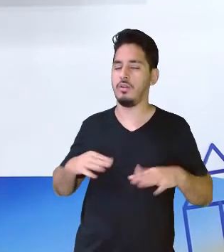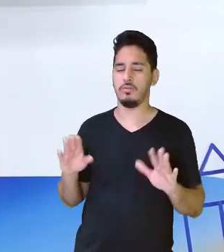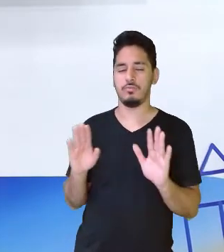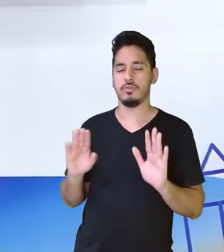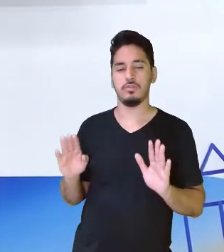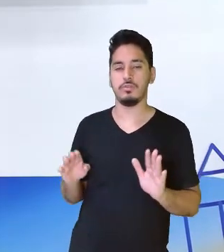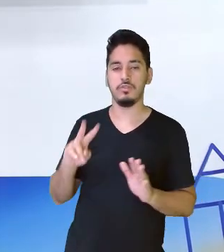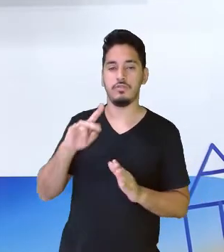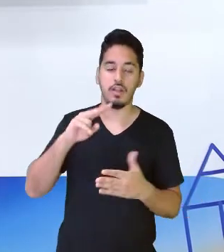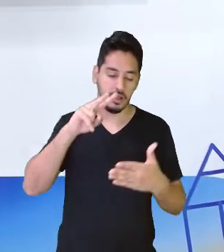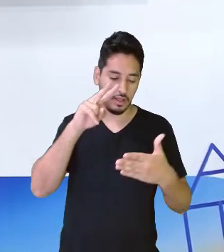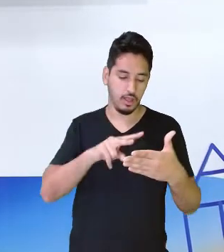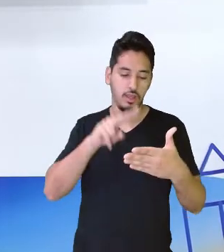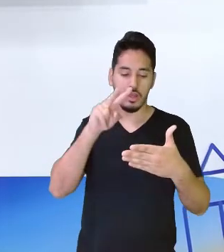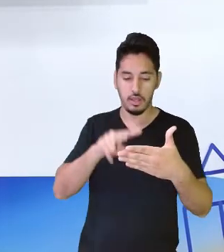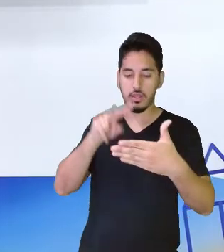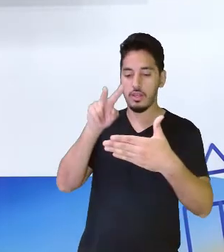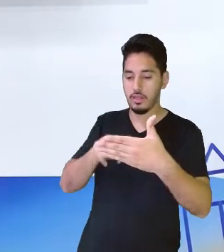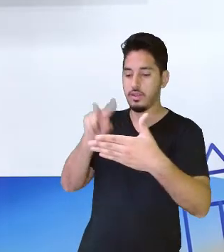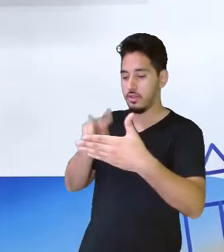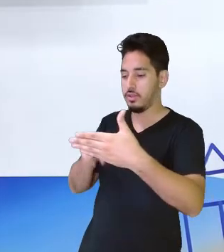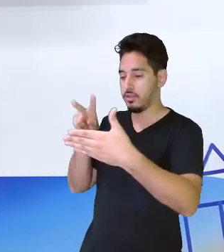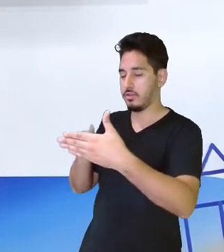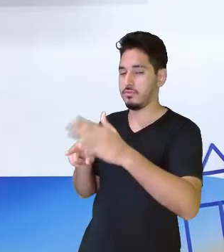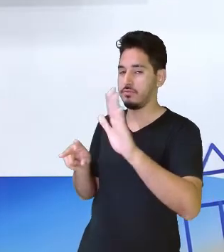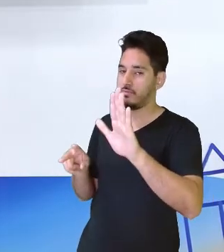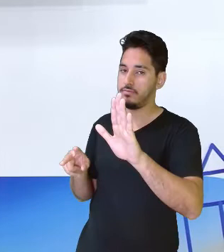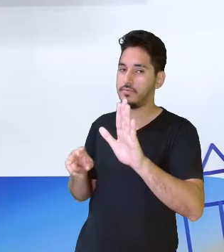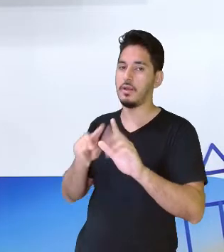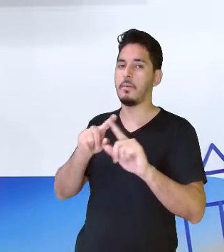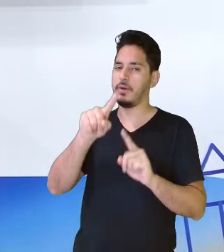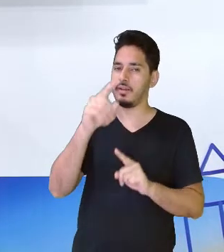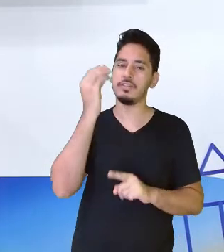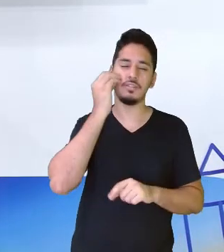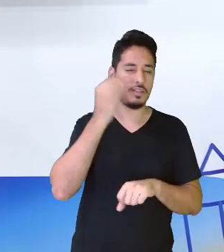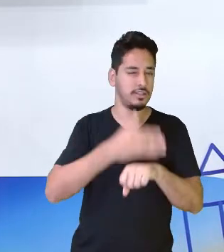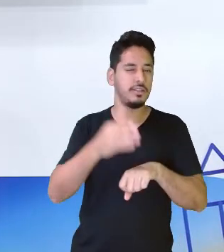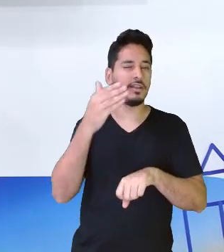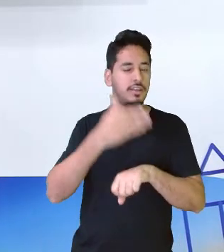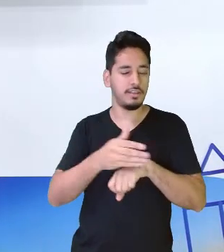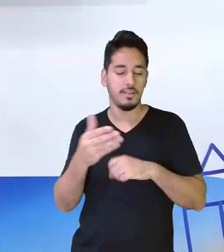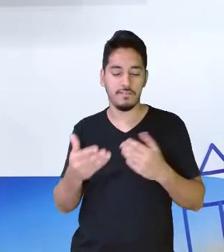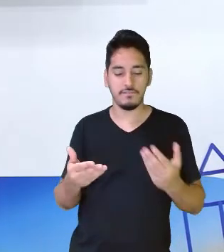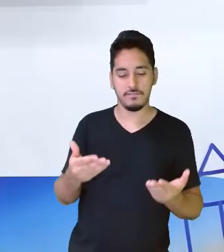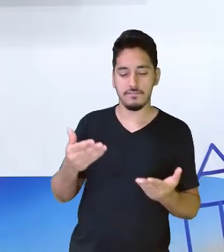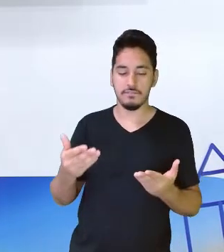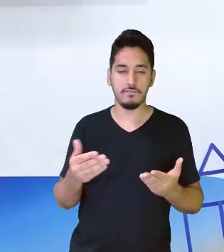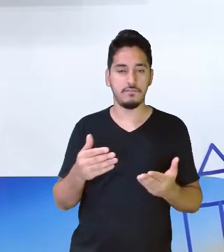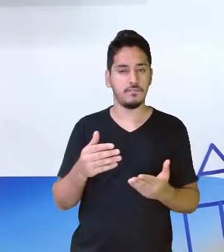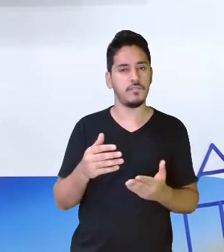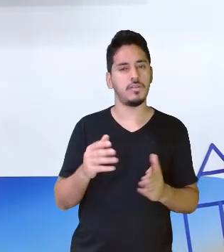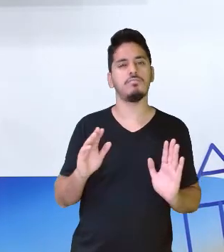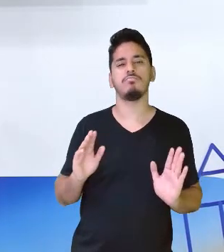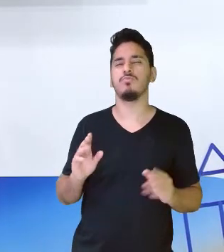e fazer a leitura de todas as frações, mas tenta exercitar isso, tá? Não